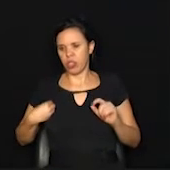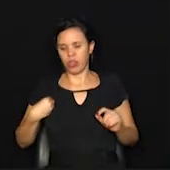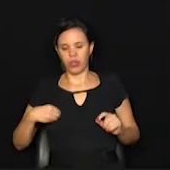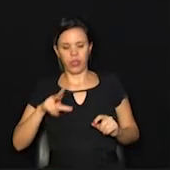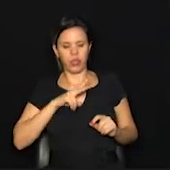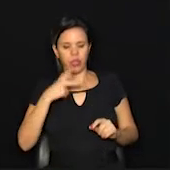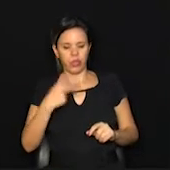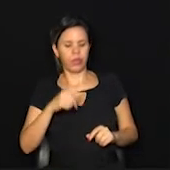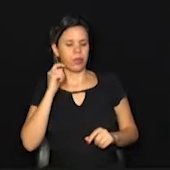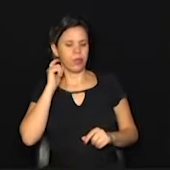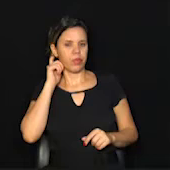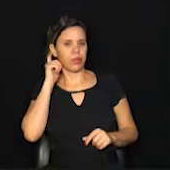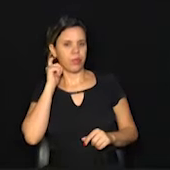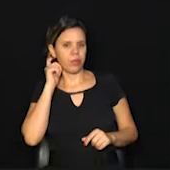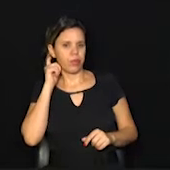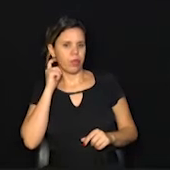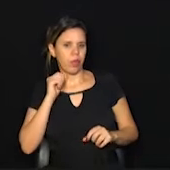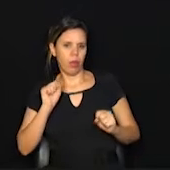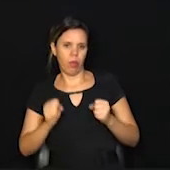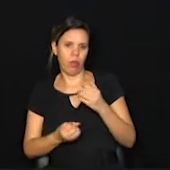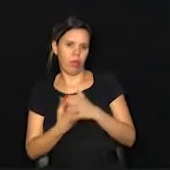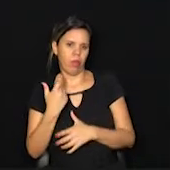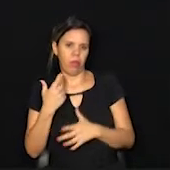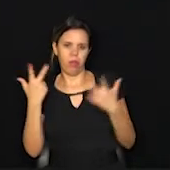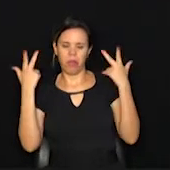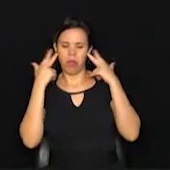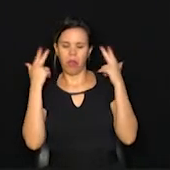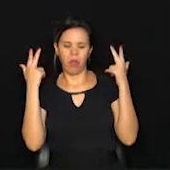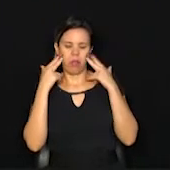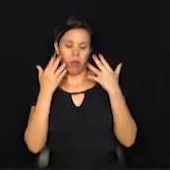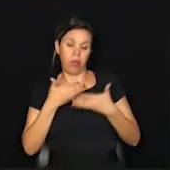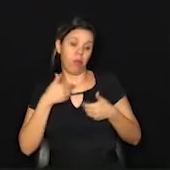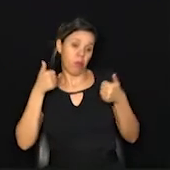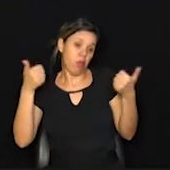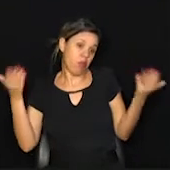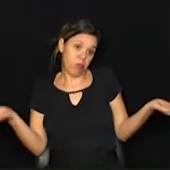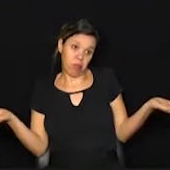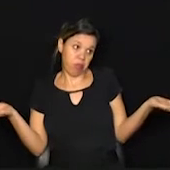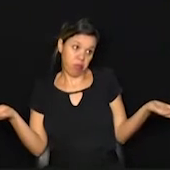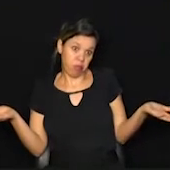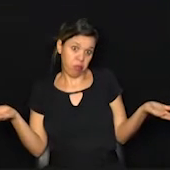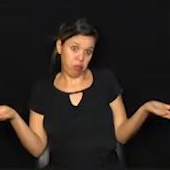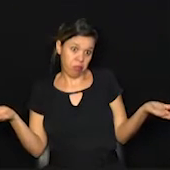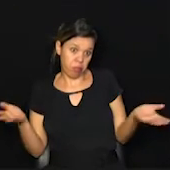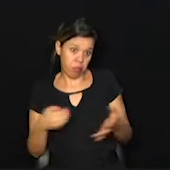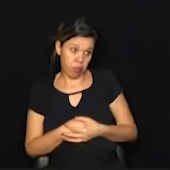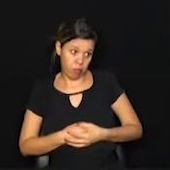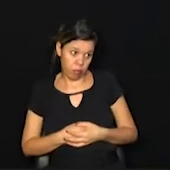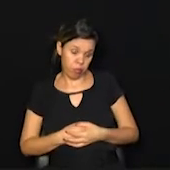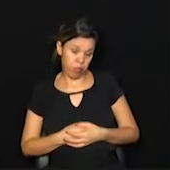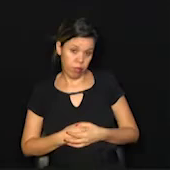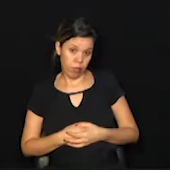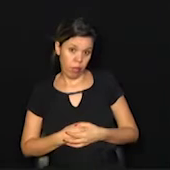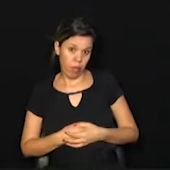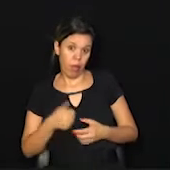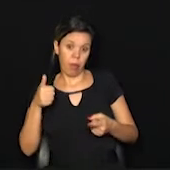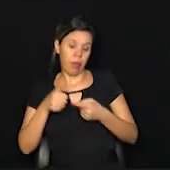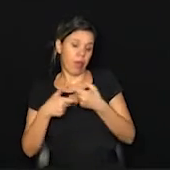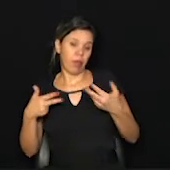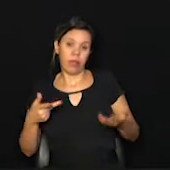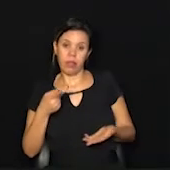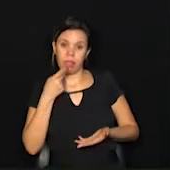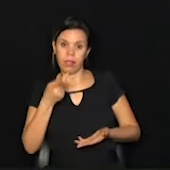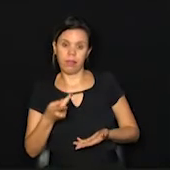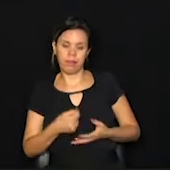pessoal dele pode ter corrido normalmente Pode ser melhorado bom então assim é esse é o primeira coisa